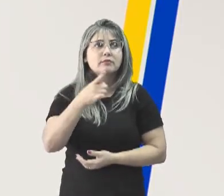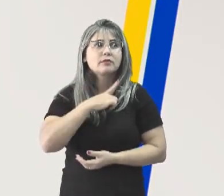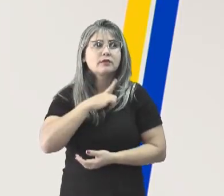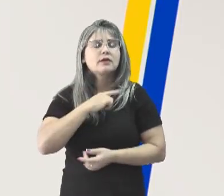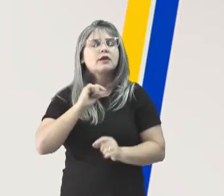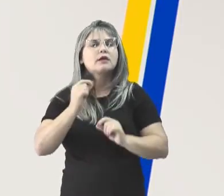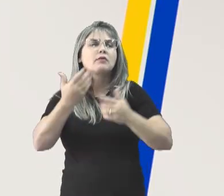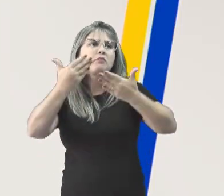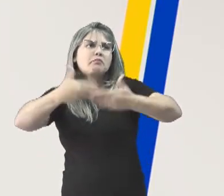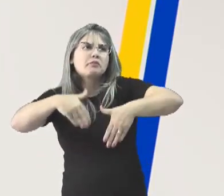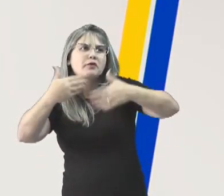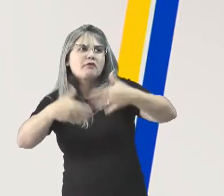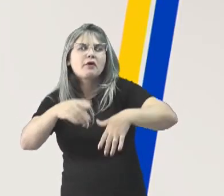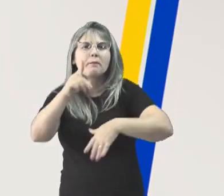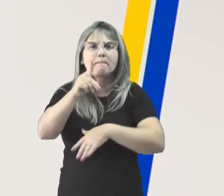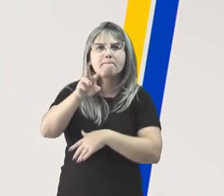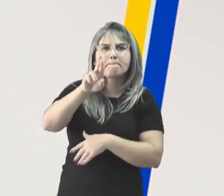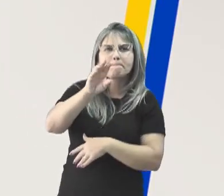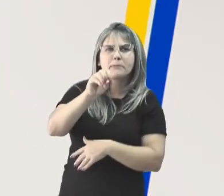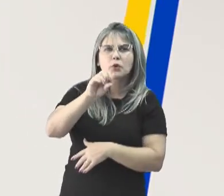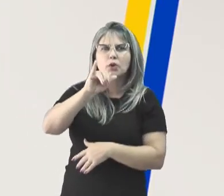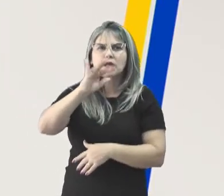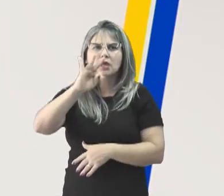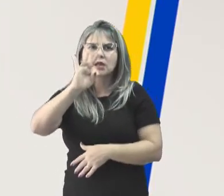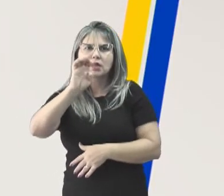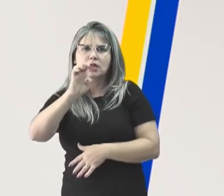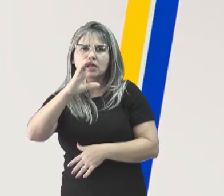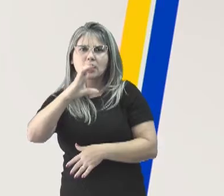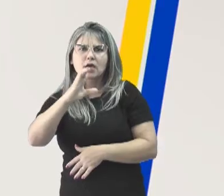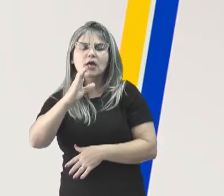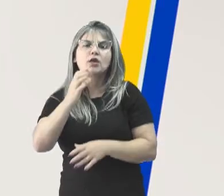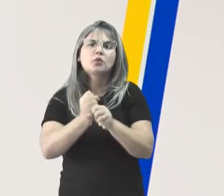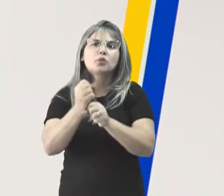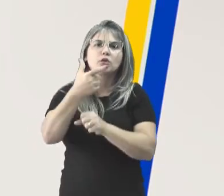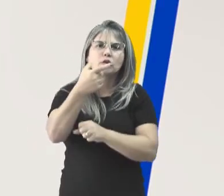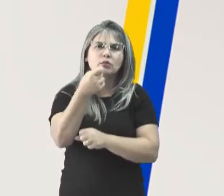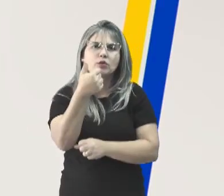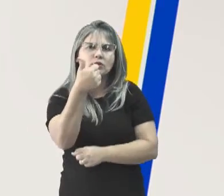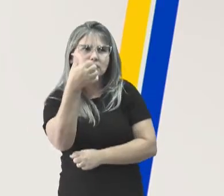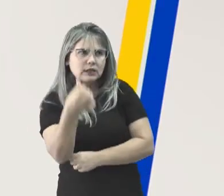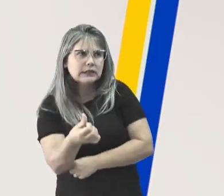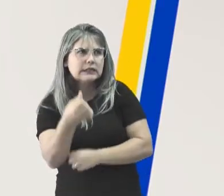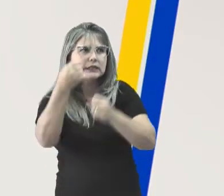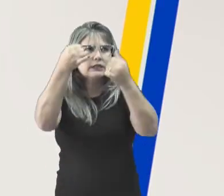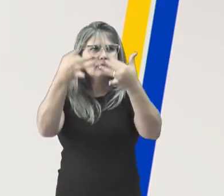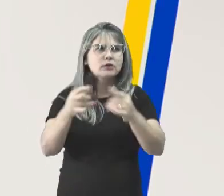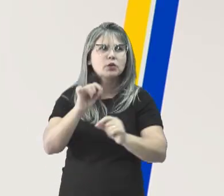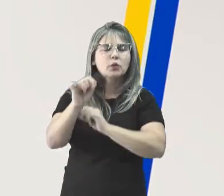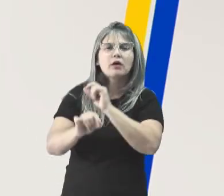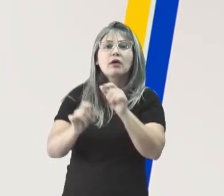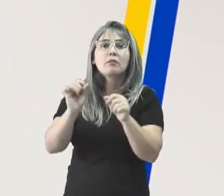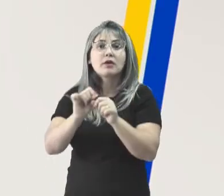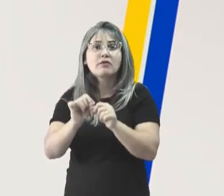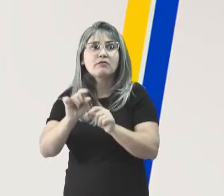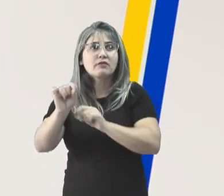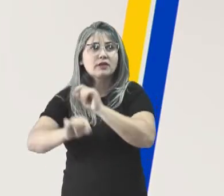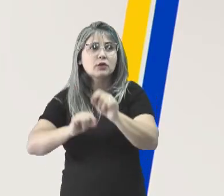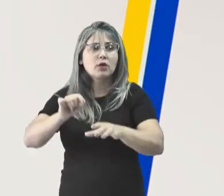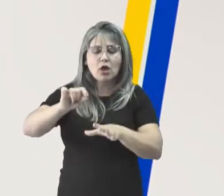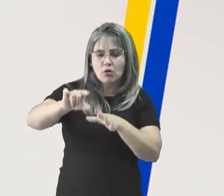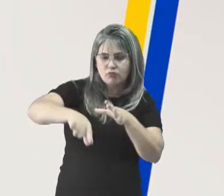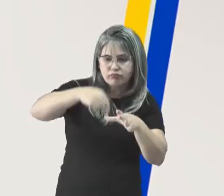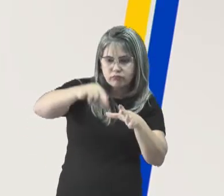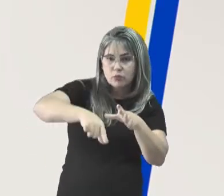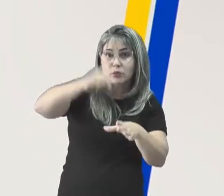caiu no Proitec de 2016, e diz o seguinte: para realizar o sorteio dos tópicos dos seminários